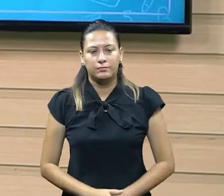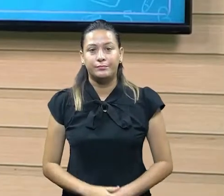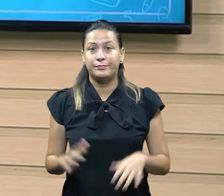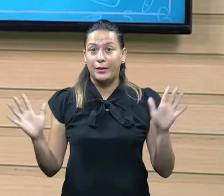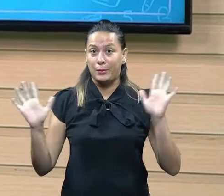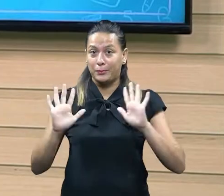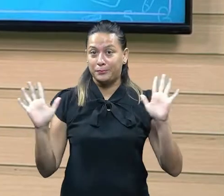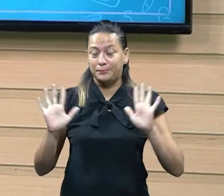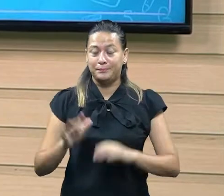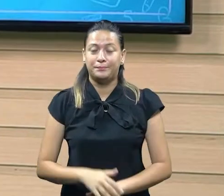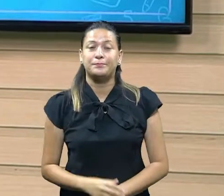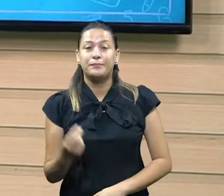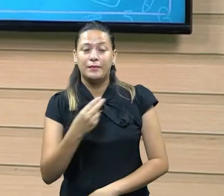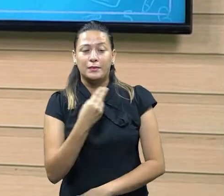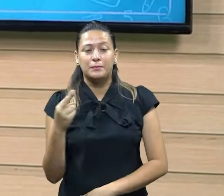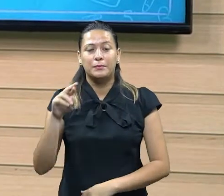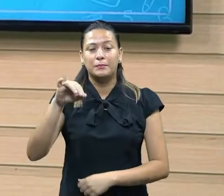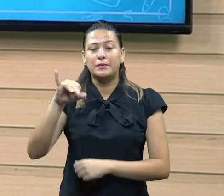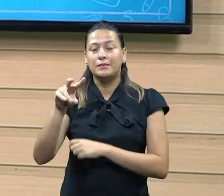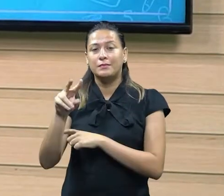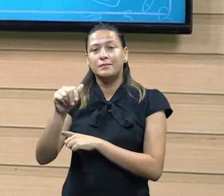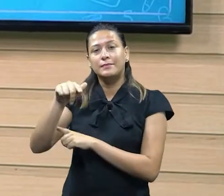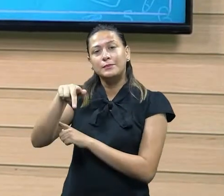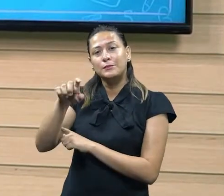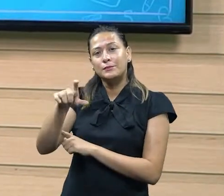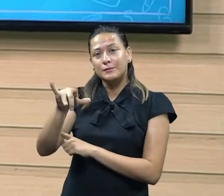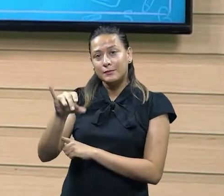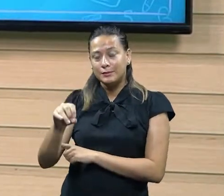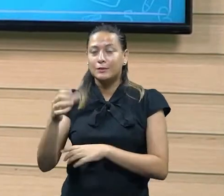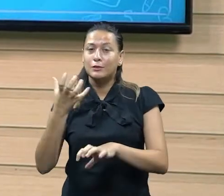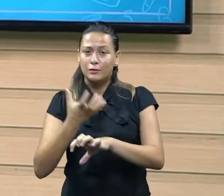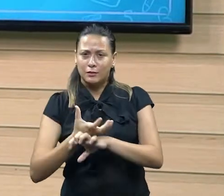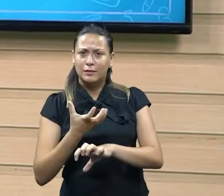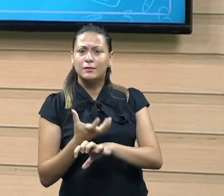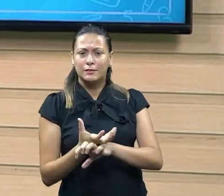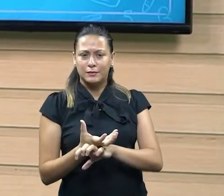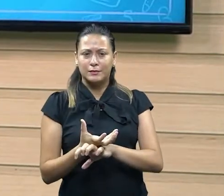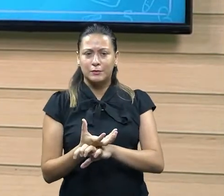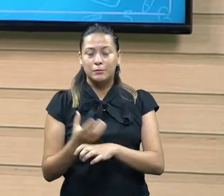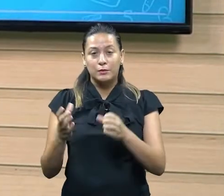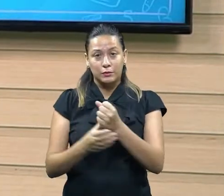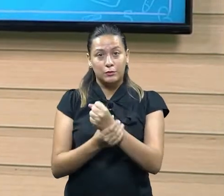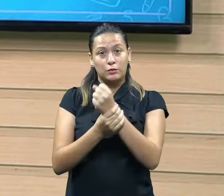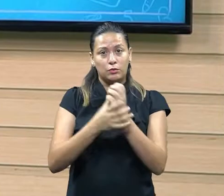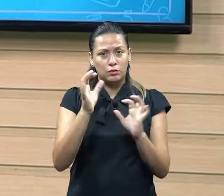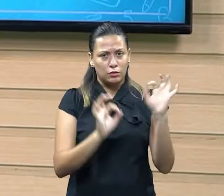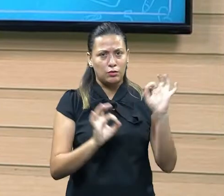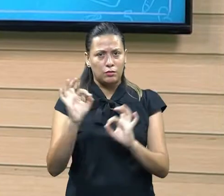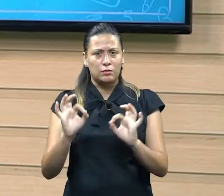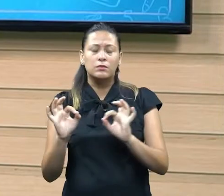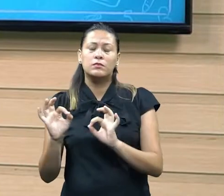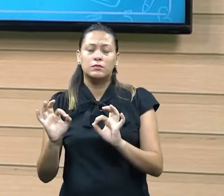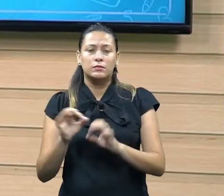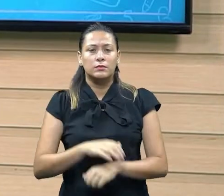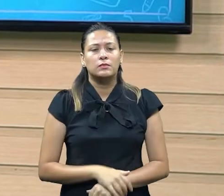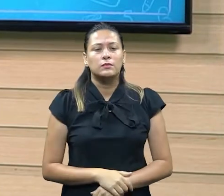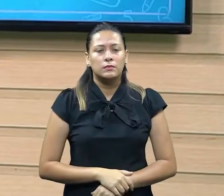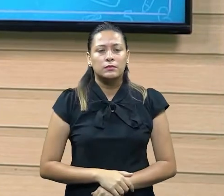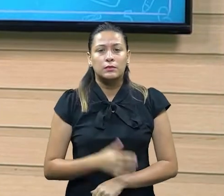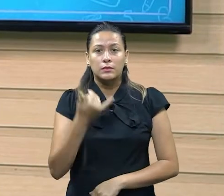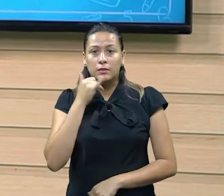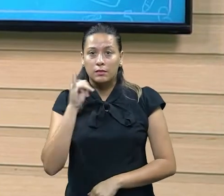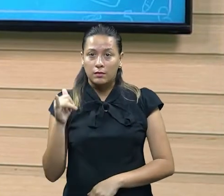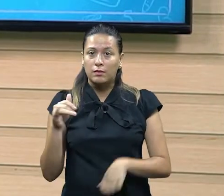Olá alunos, eu sou o professor Evangelho. Essa é a nossa disciplina de Segurança em Instalações e Serviços no